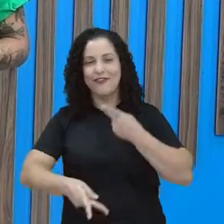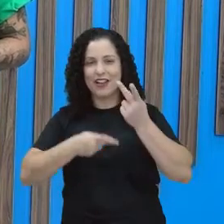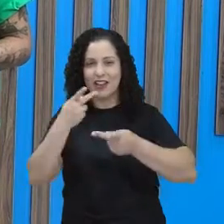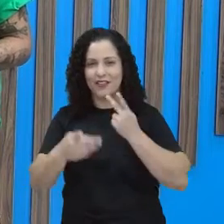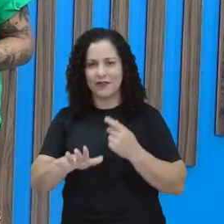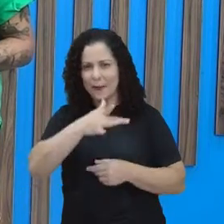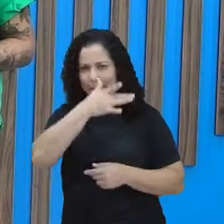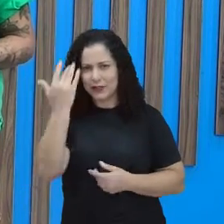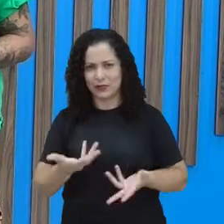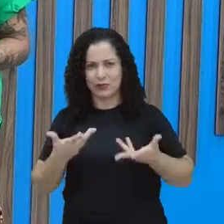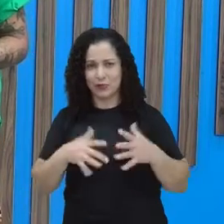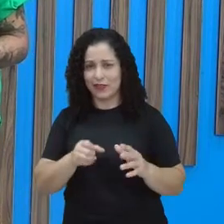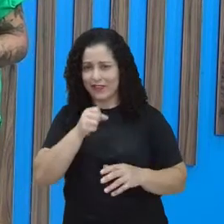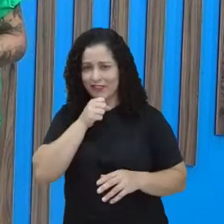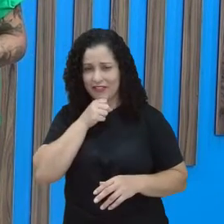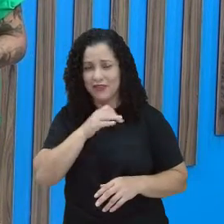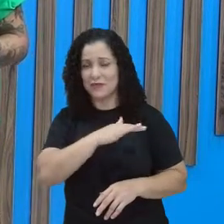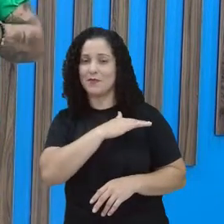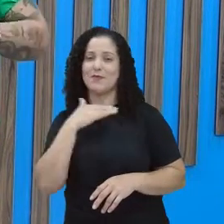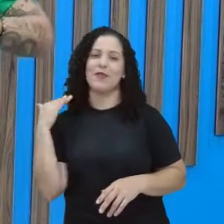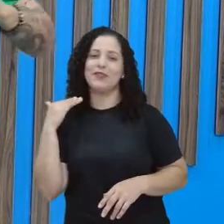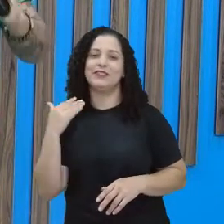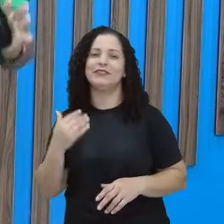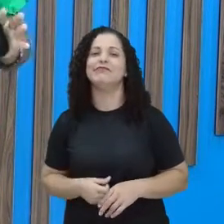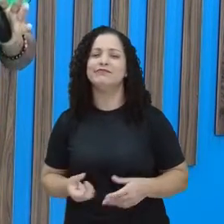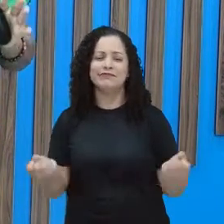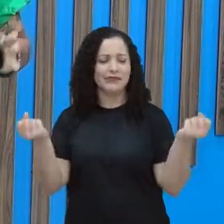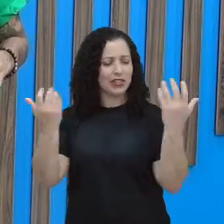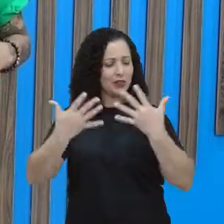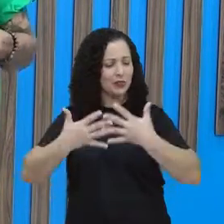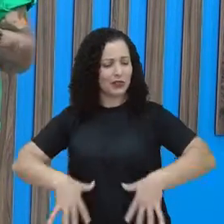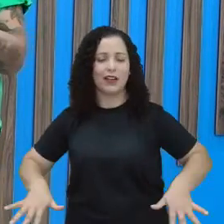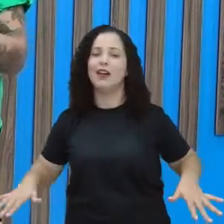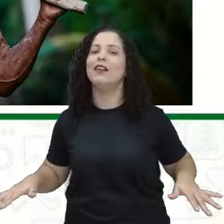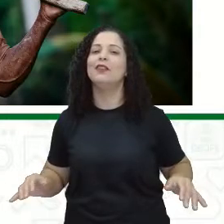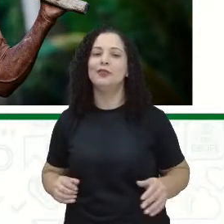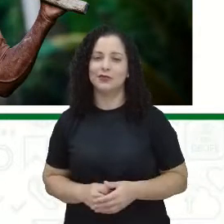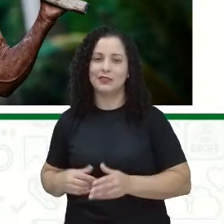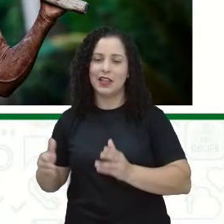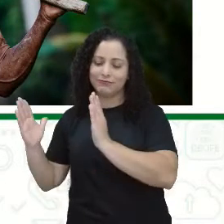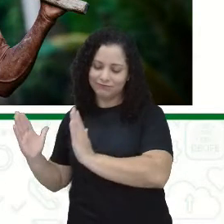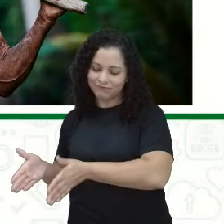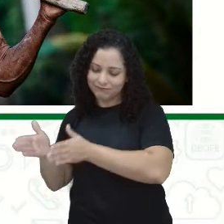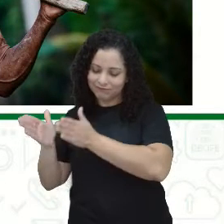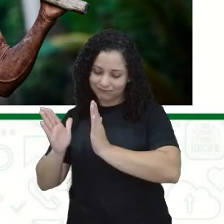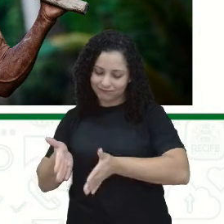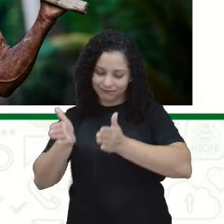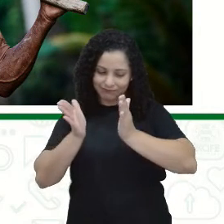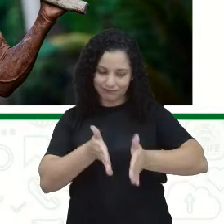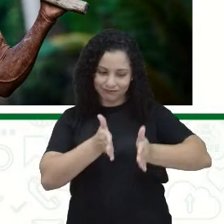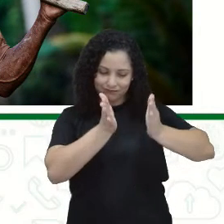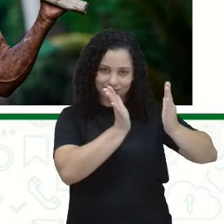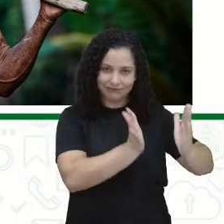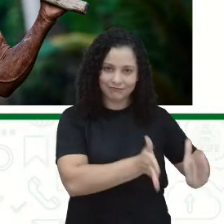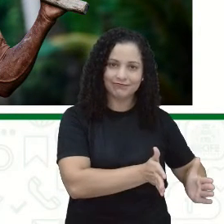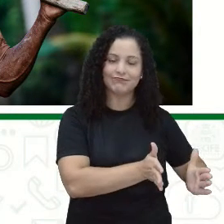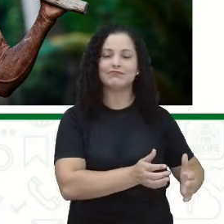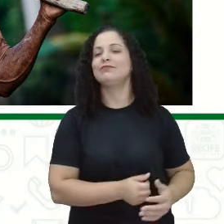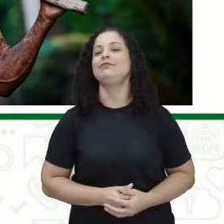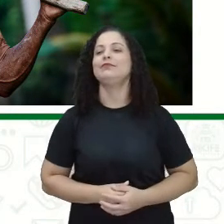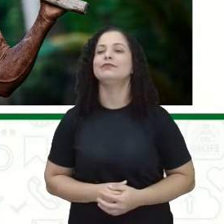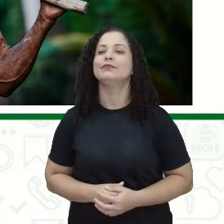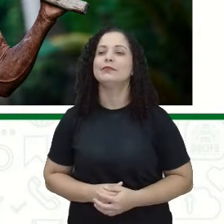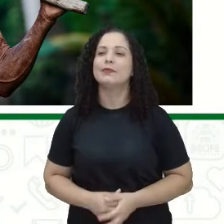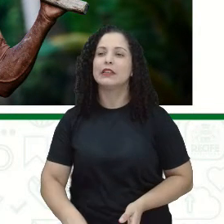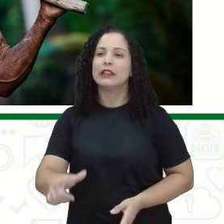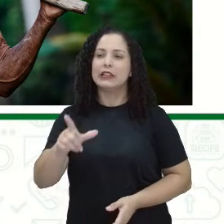envelhecer, morre. Então, assim, é bem natural, viu, gente? Esse é um ciclo da qual faz parte, tá? Ele